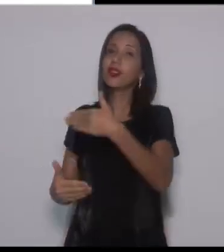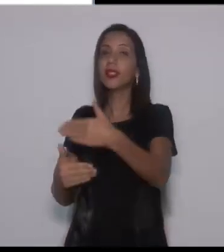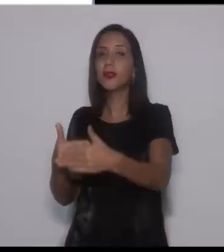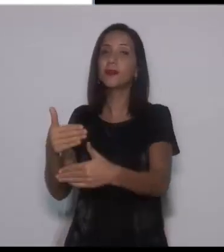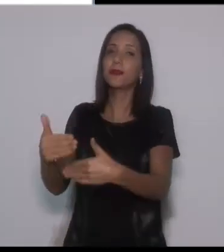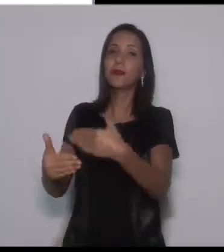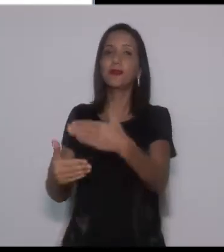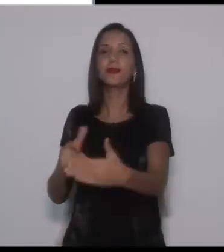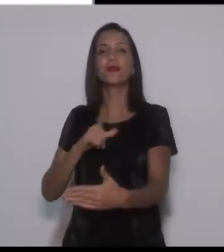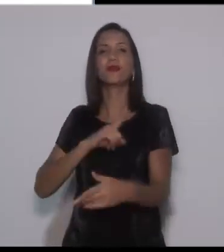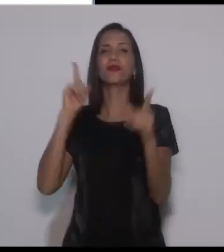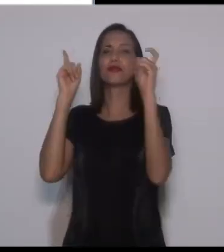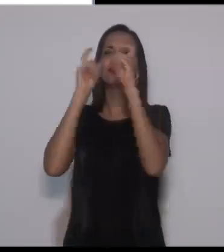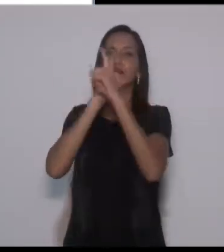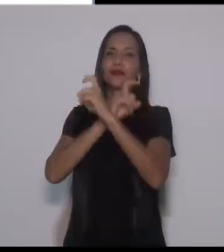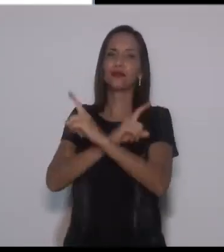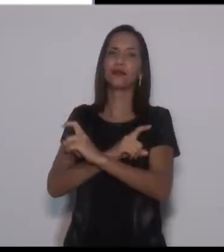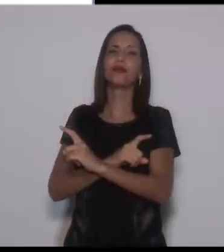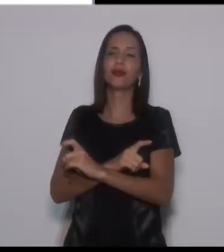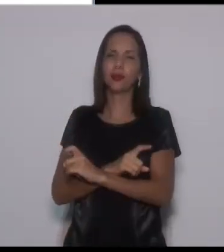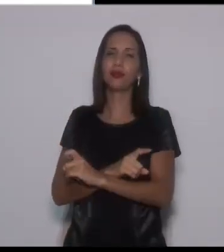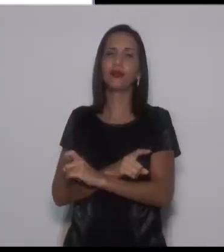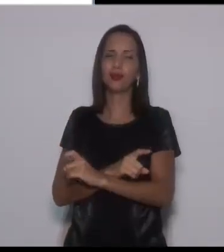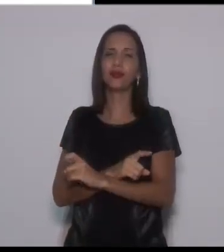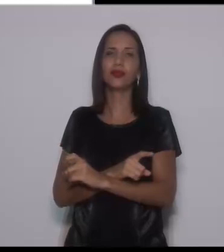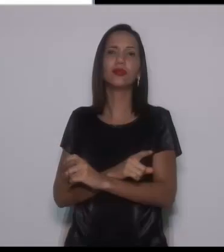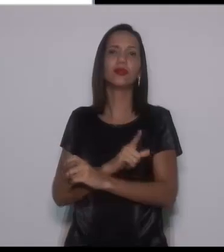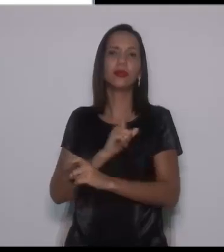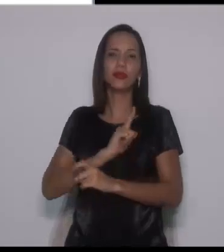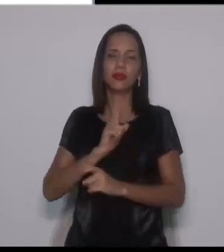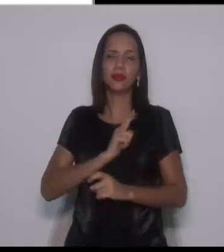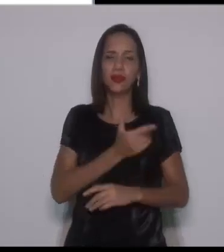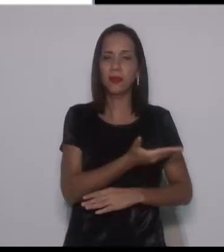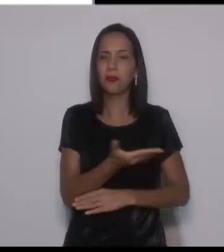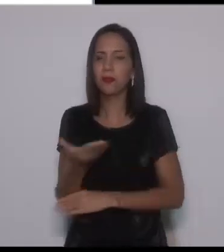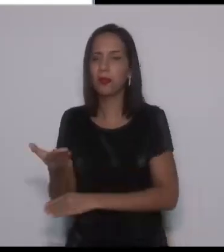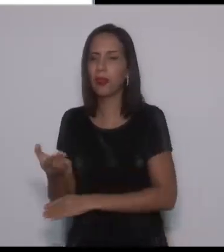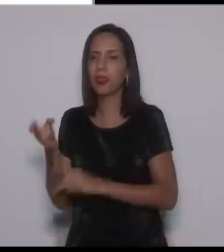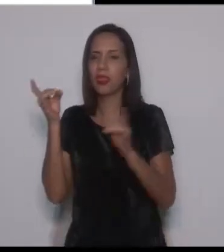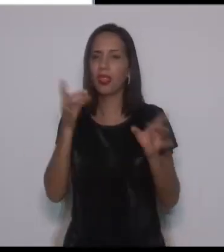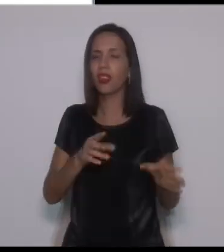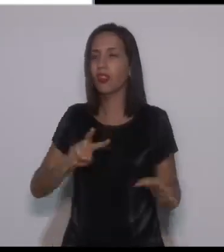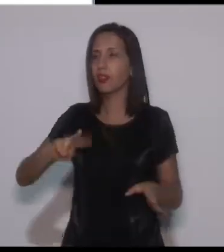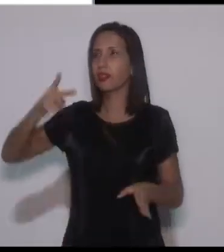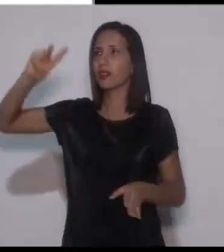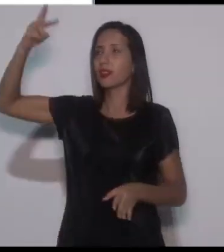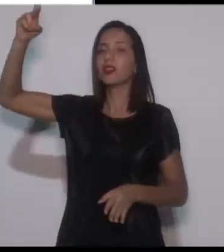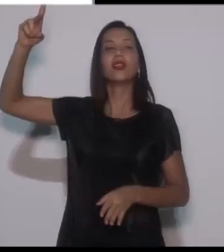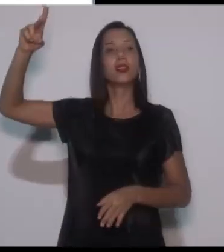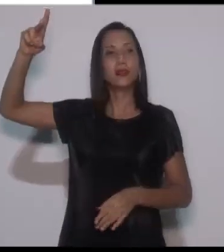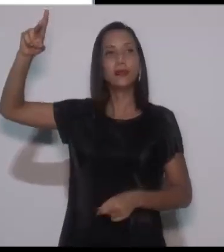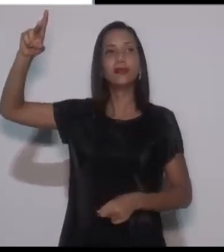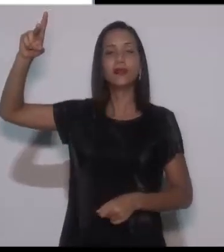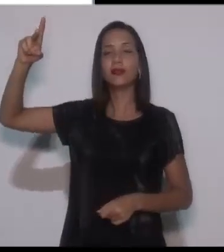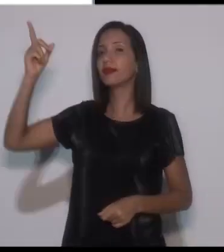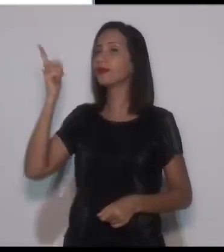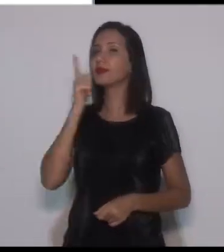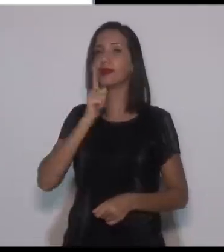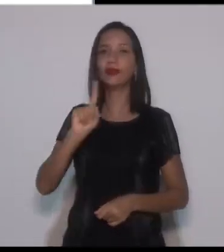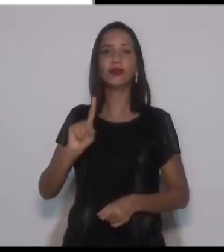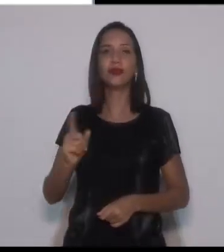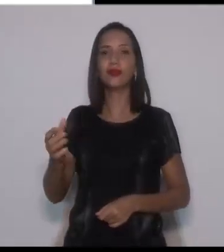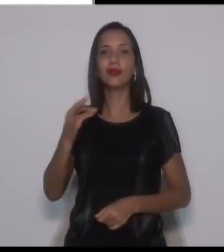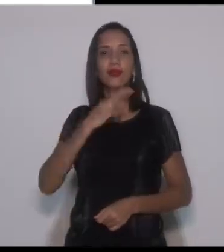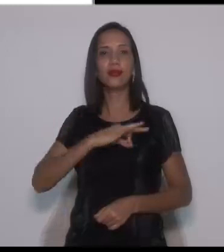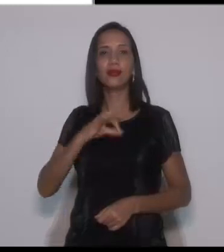consequentemente, ele vai ter uma dificuldade muito maior para sair dessa linha de extrema pobreza e de pobreza. Porque ele não tem como arrecadar o mínimo,